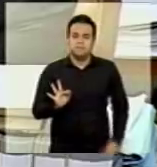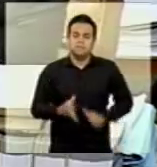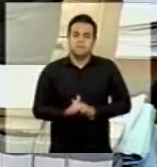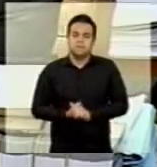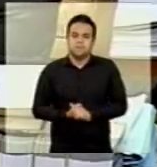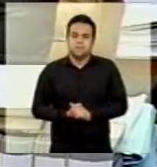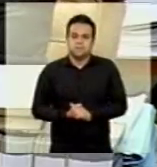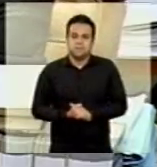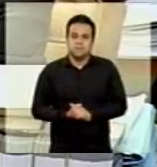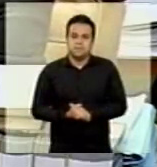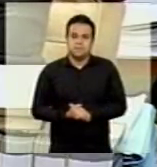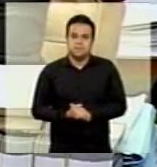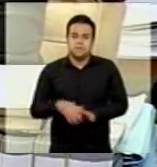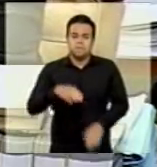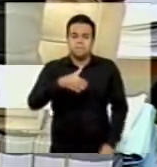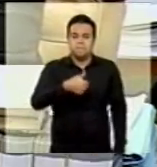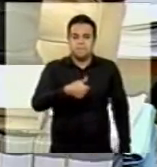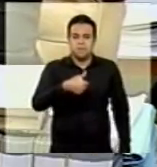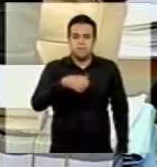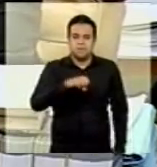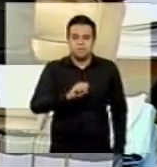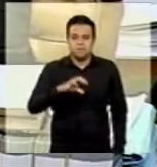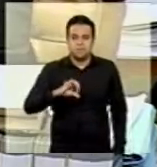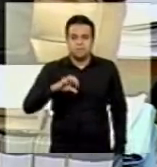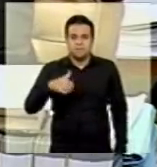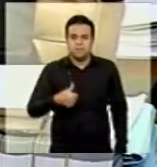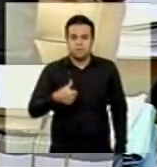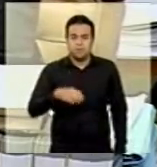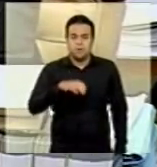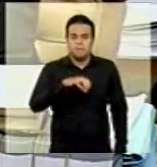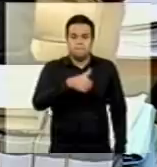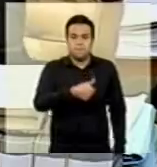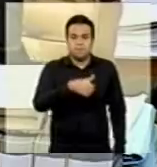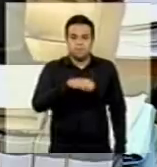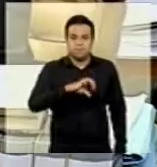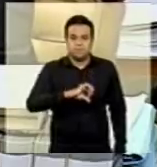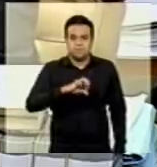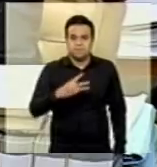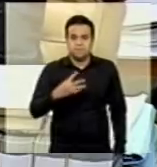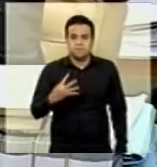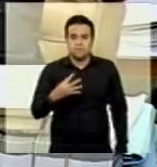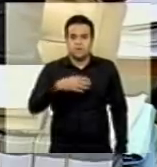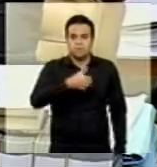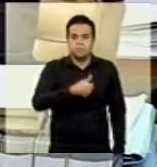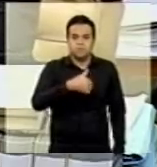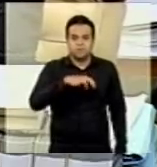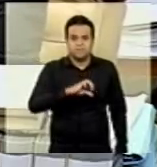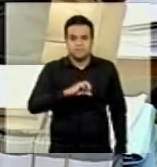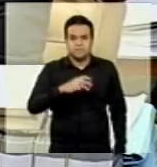anteriores Constituições Republicanas de 1891, de 1934, de 1937,